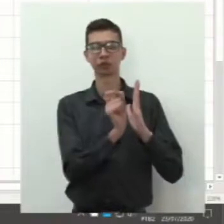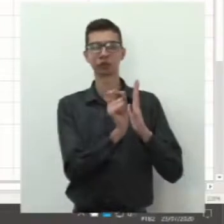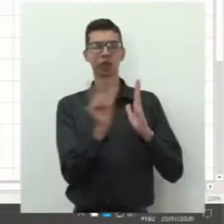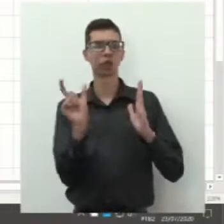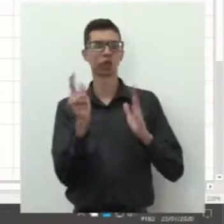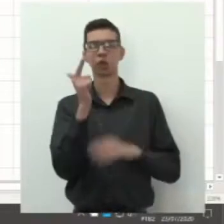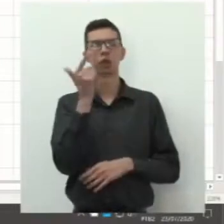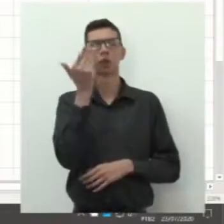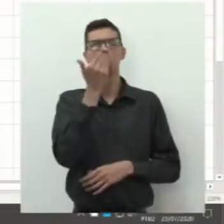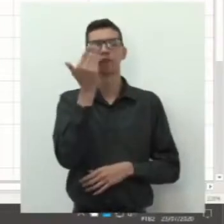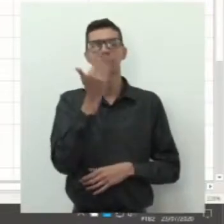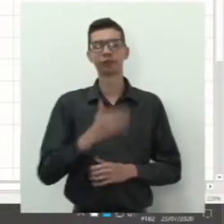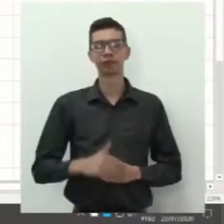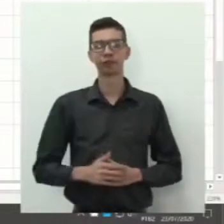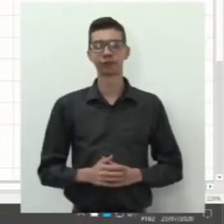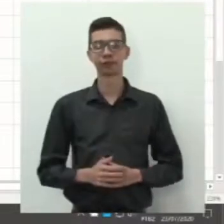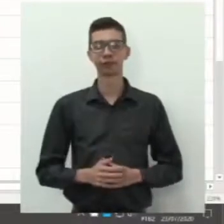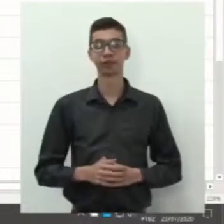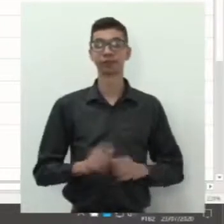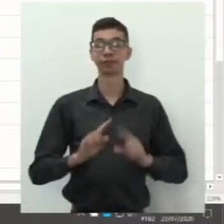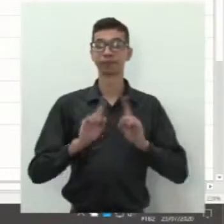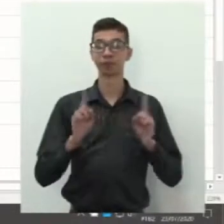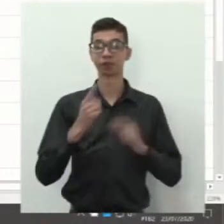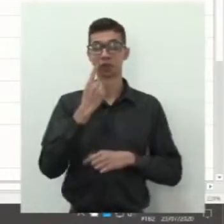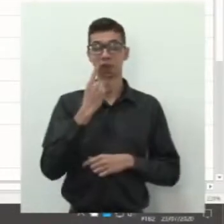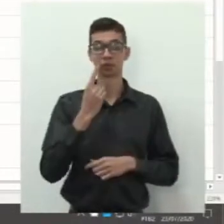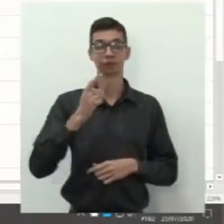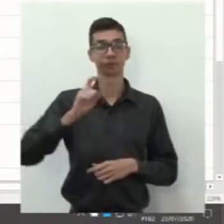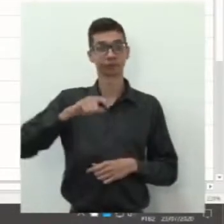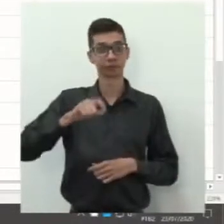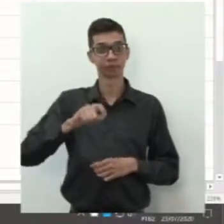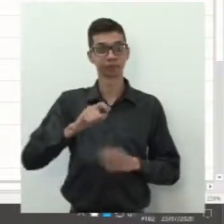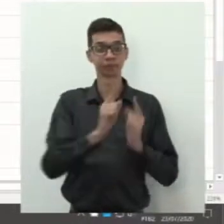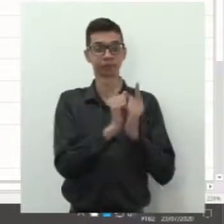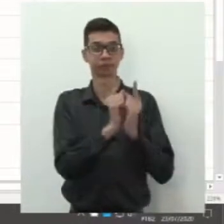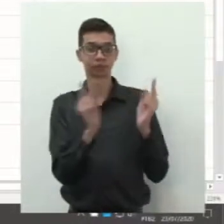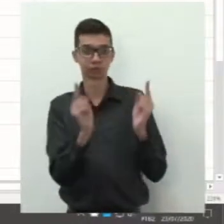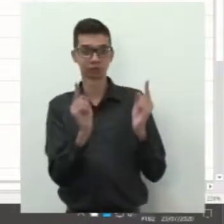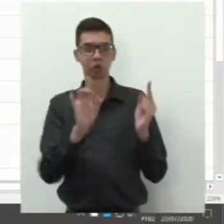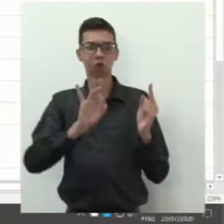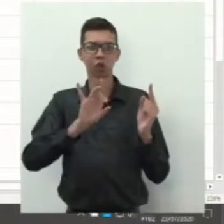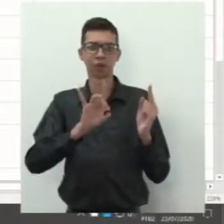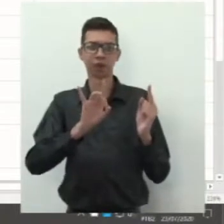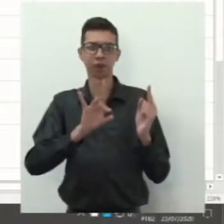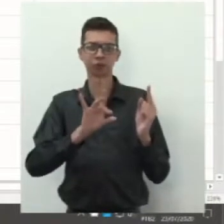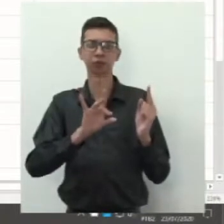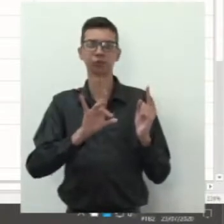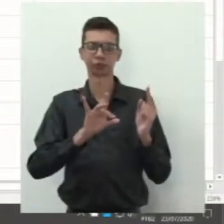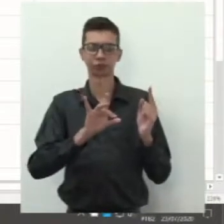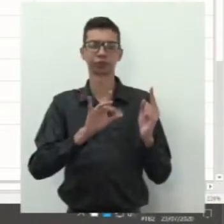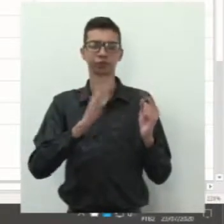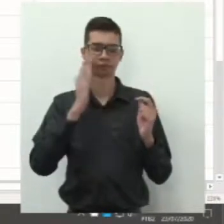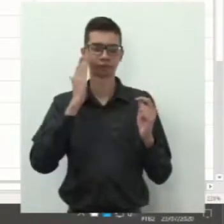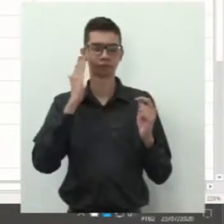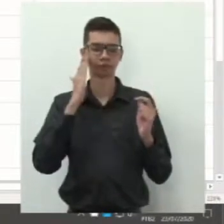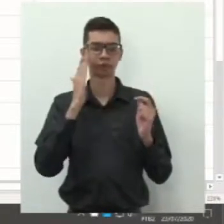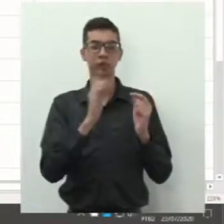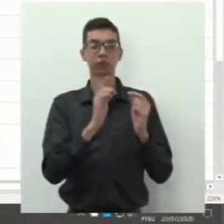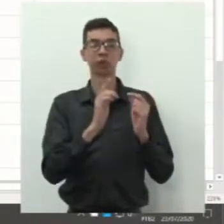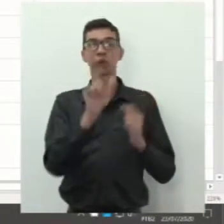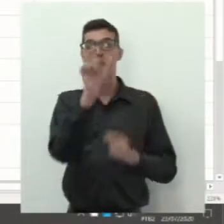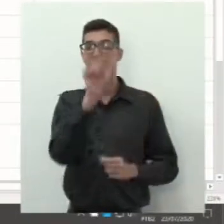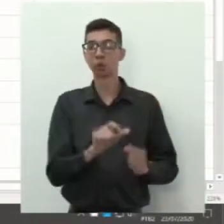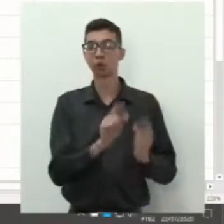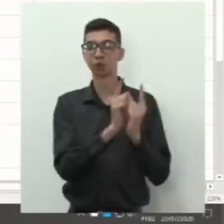consigo visualizar ele. Se eu der 2 cliques aqui, ó, ele se ajusta automaticamente à coluna. Uma coisa que eu posso